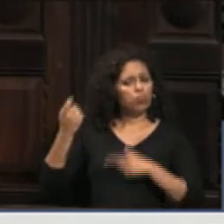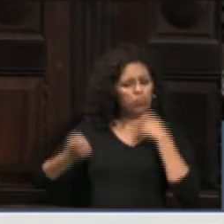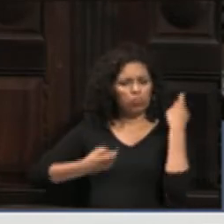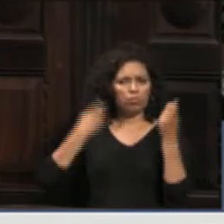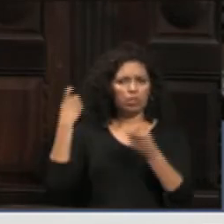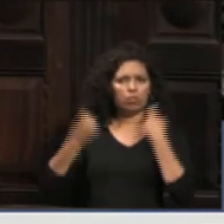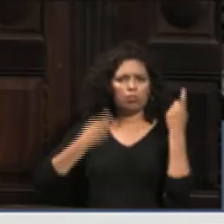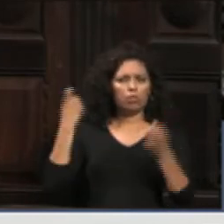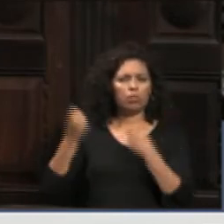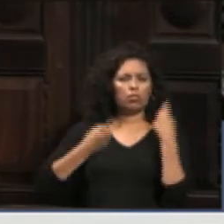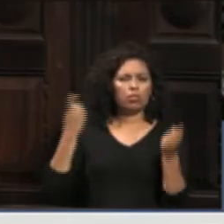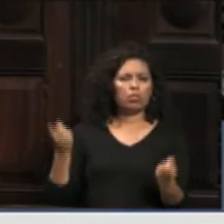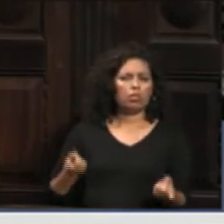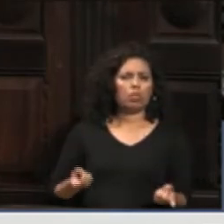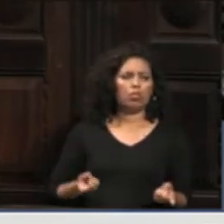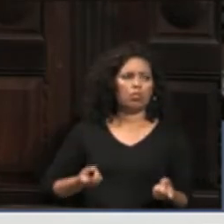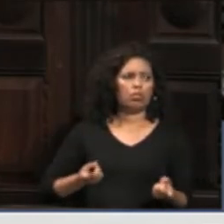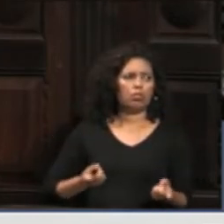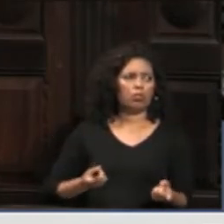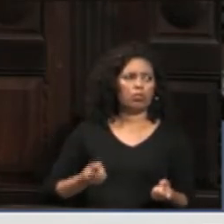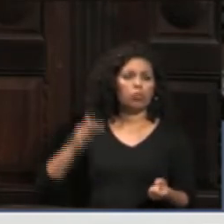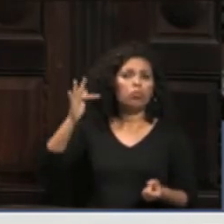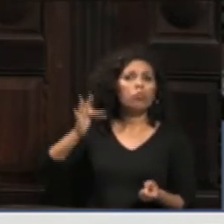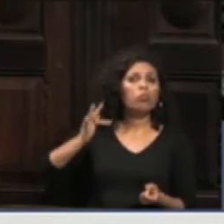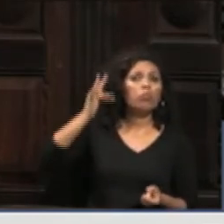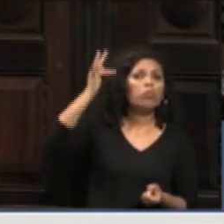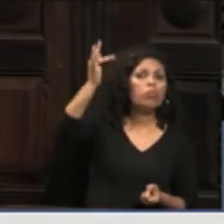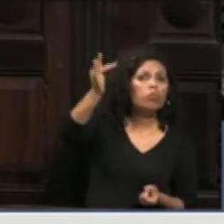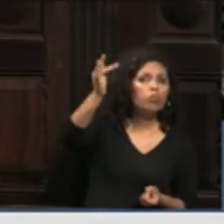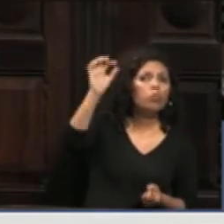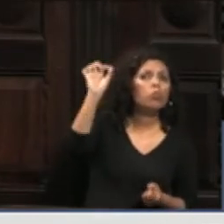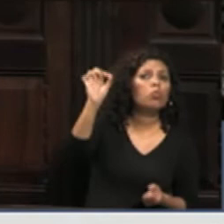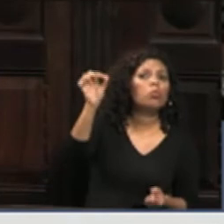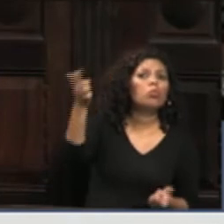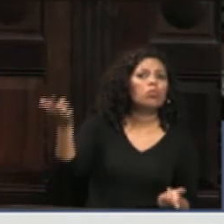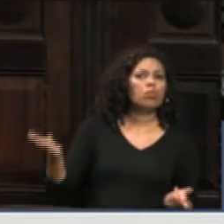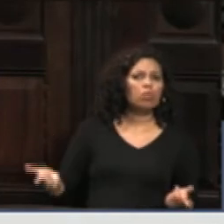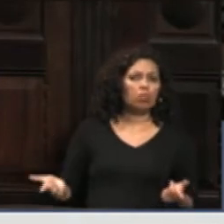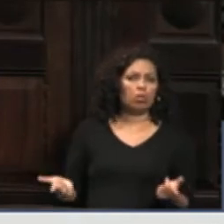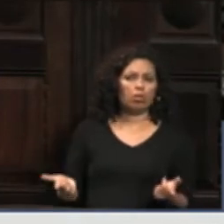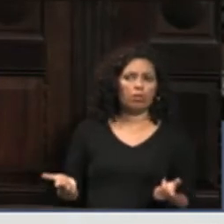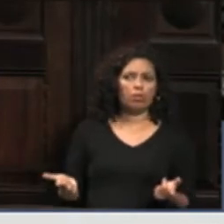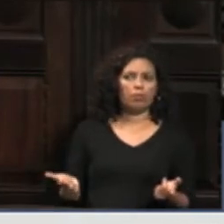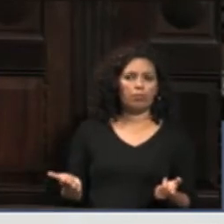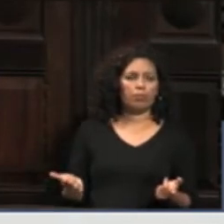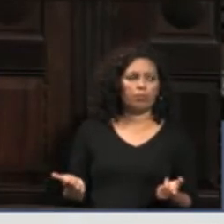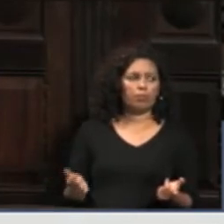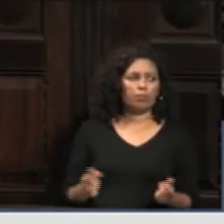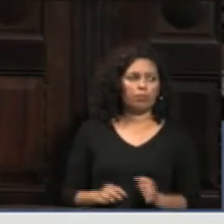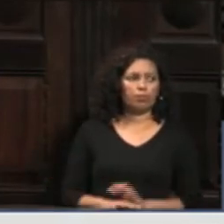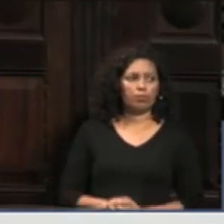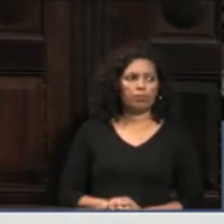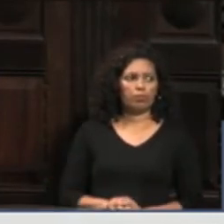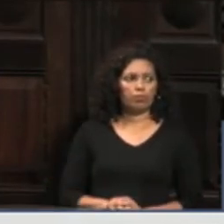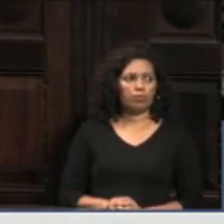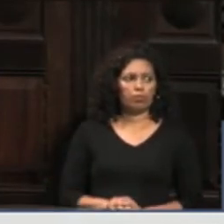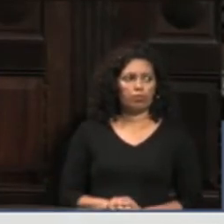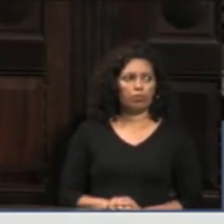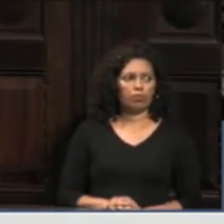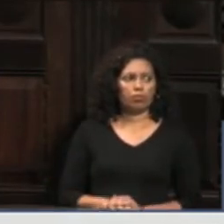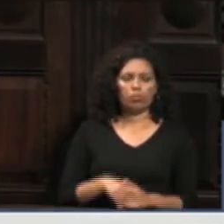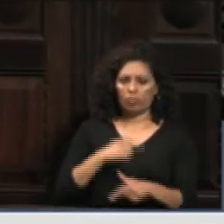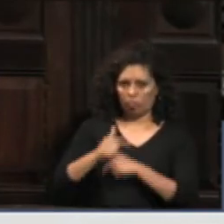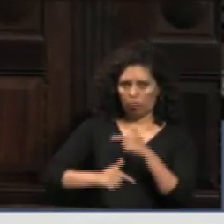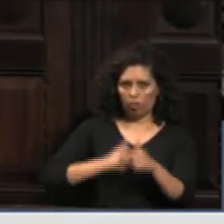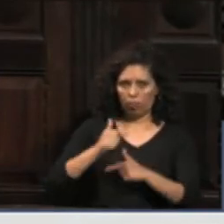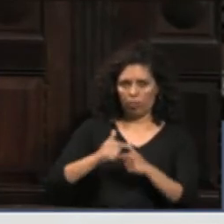preocupações do que eu vivi e do que eu estou assistindo em relação ao processo eleitoral. O processo eleitoral,